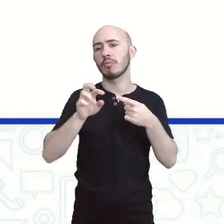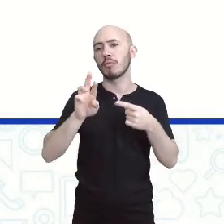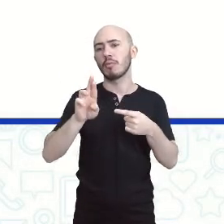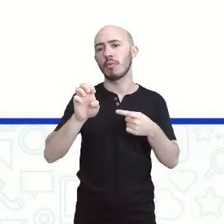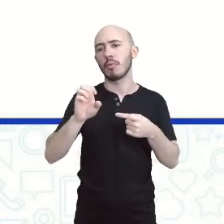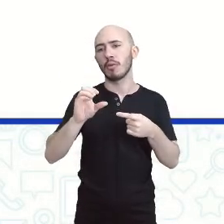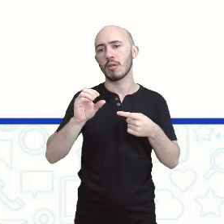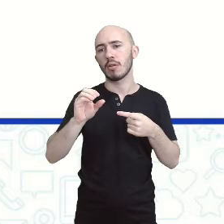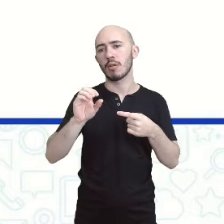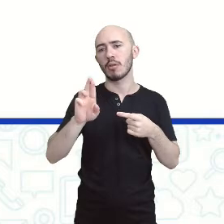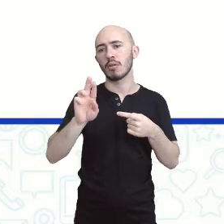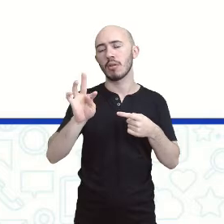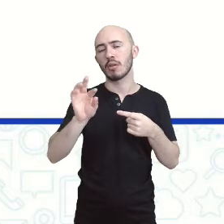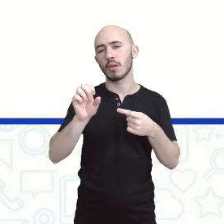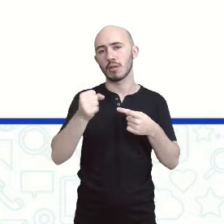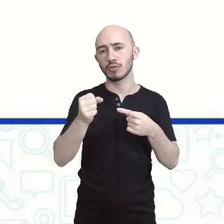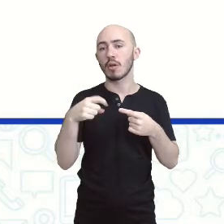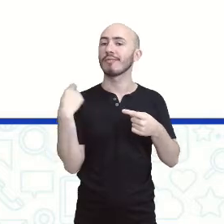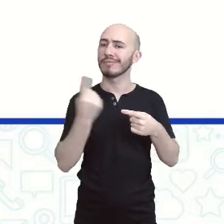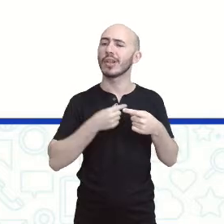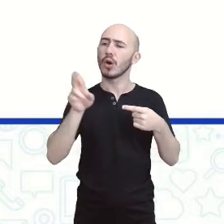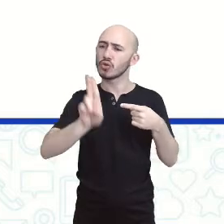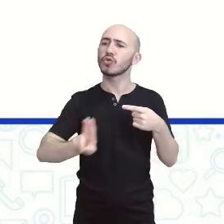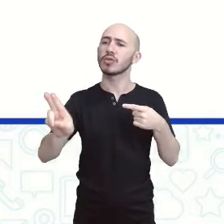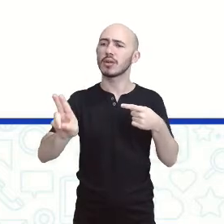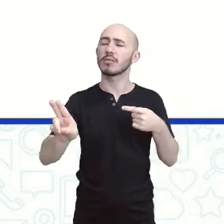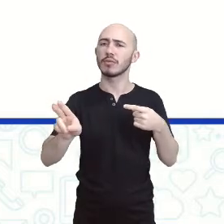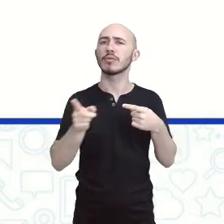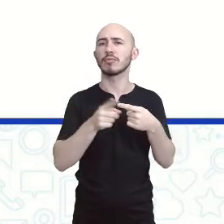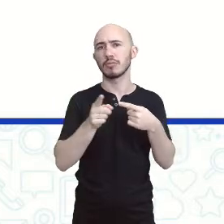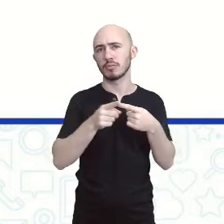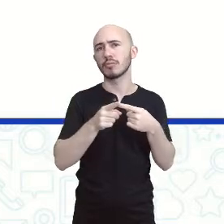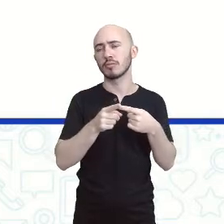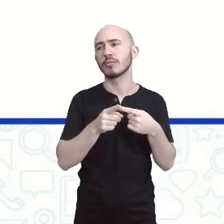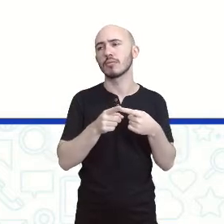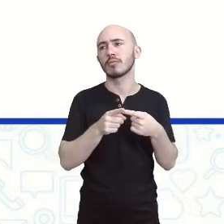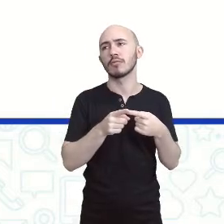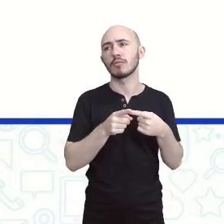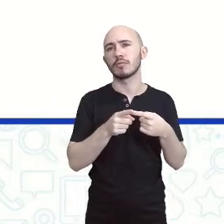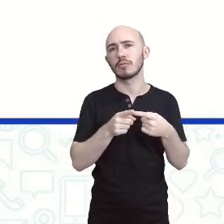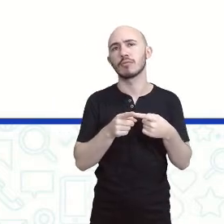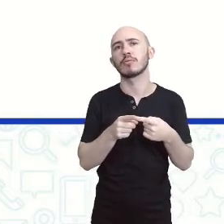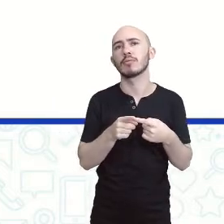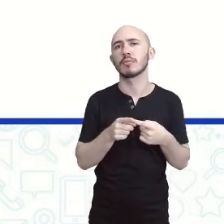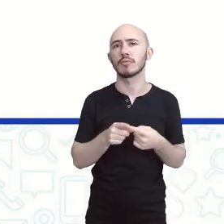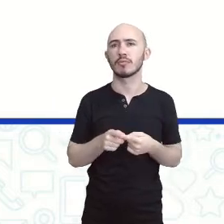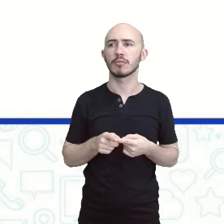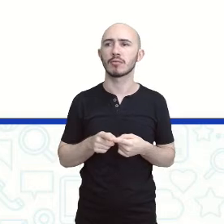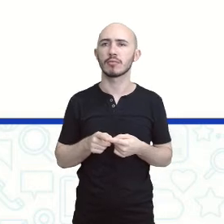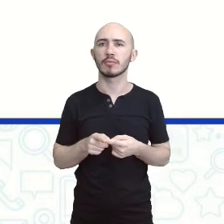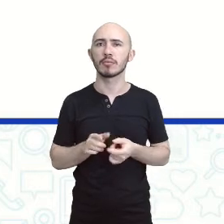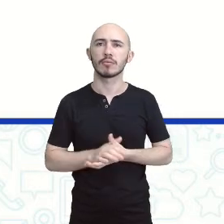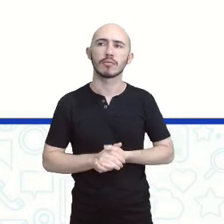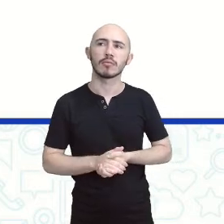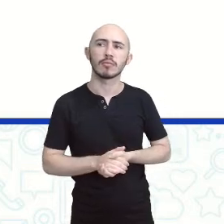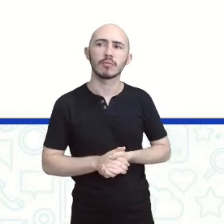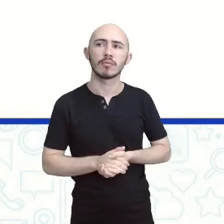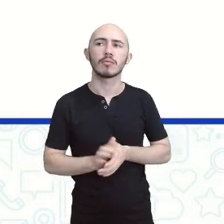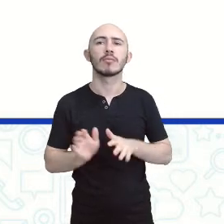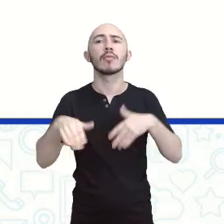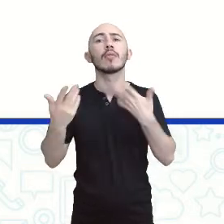né? Nós utilizamos o ar. Então, ele é um recurso para a gente. Nós precisamos dele para a sobrevivência. Qual que é